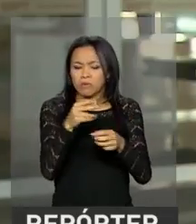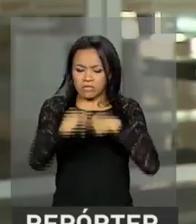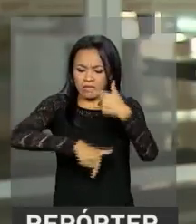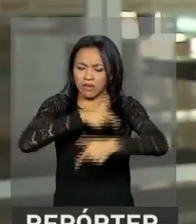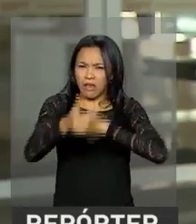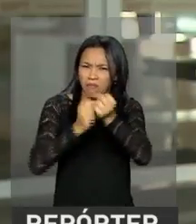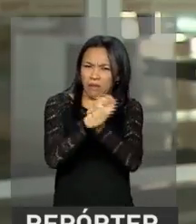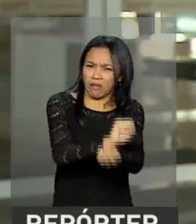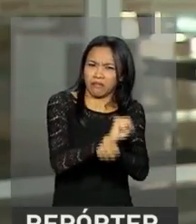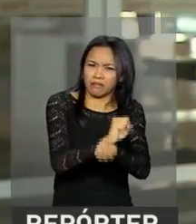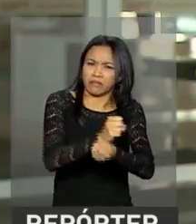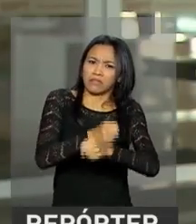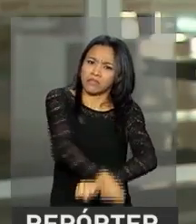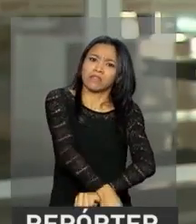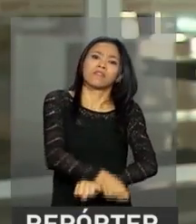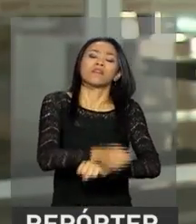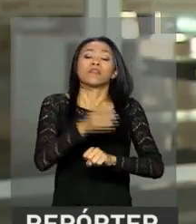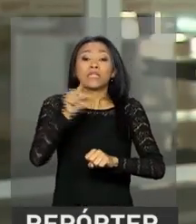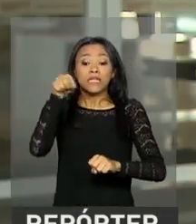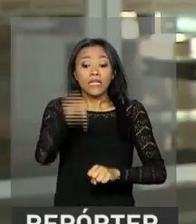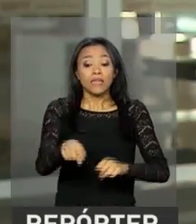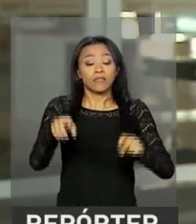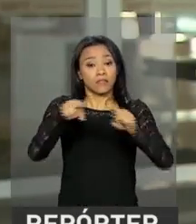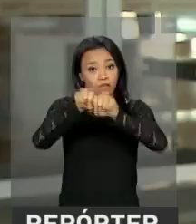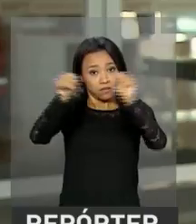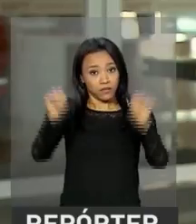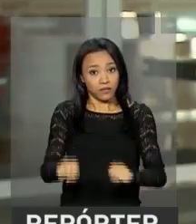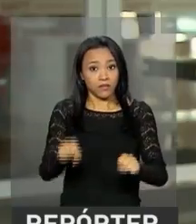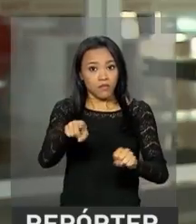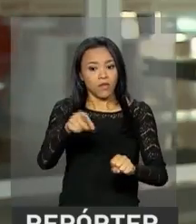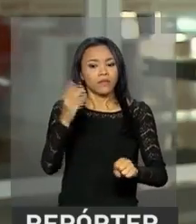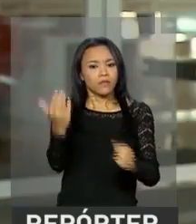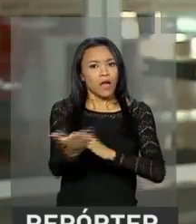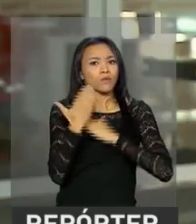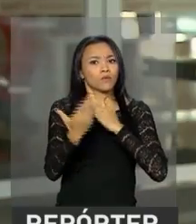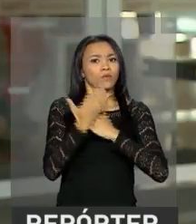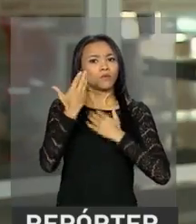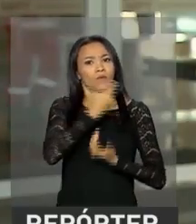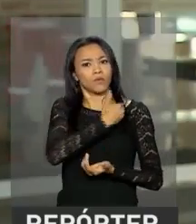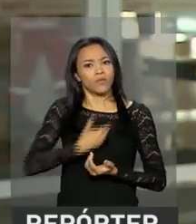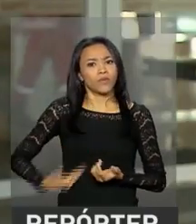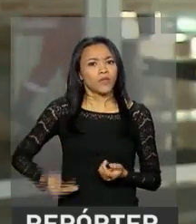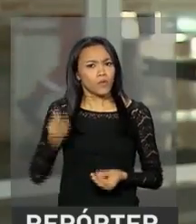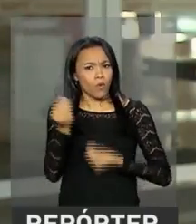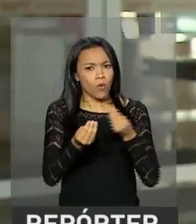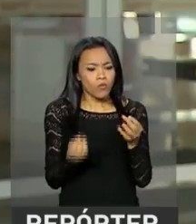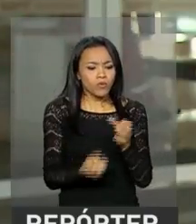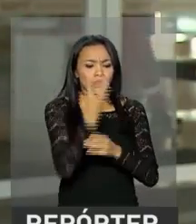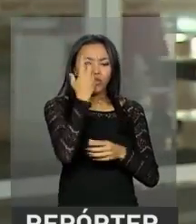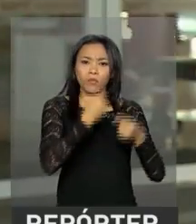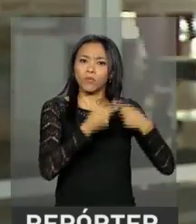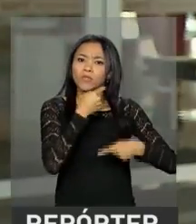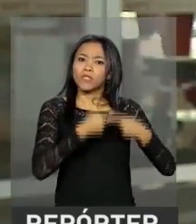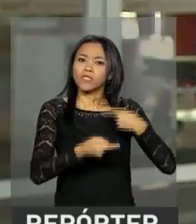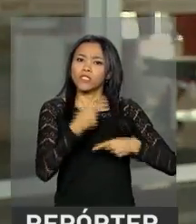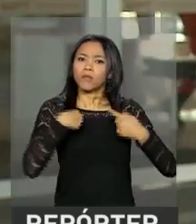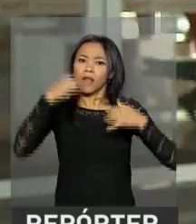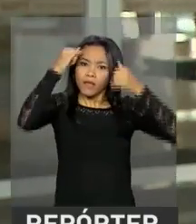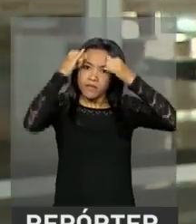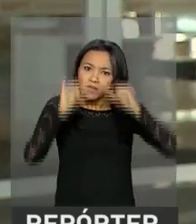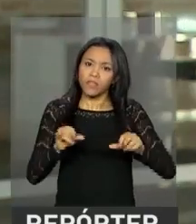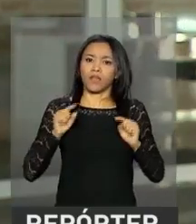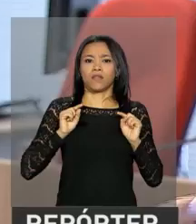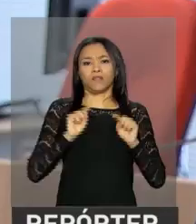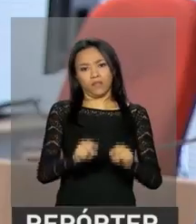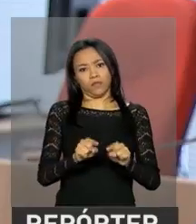dados organizados no observatório do trabalho escravo podem ajudar o governo na elaboração de políticas públicas para prevenir esse tipo